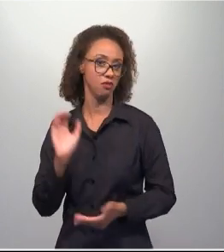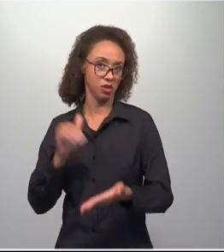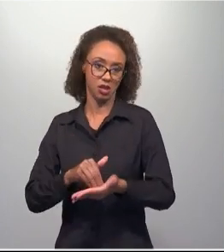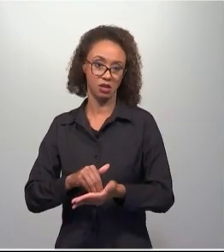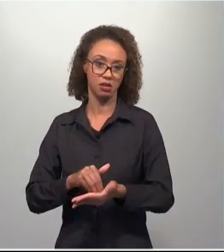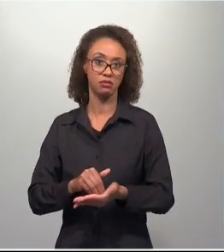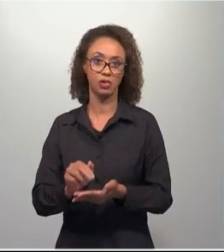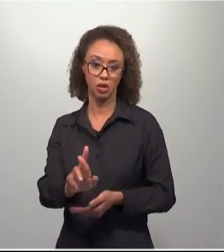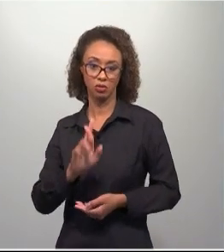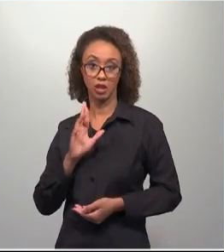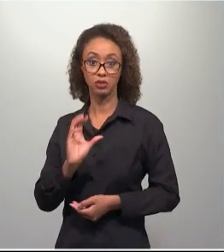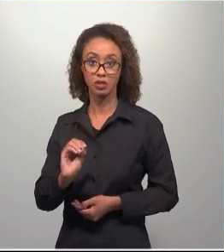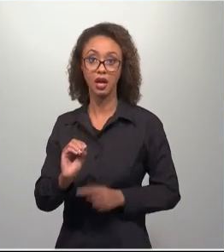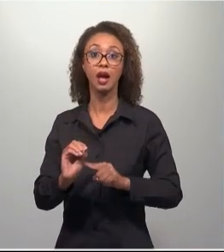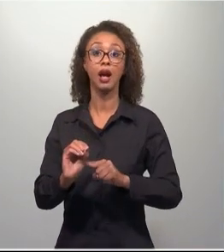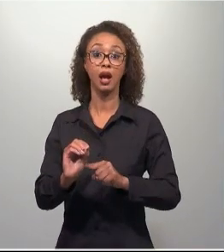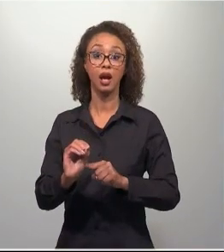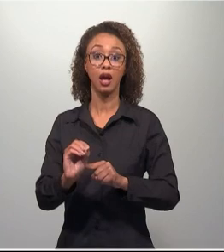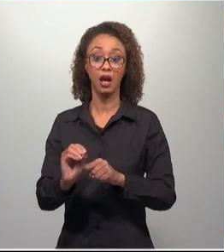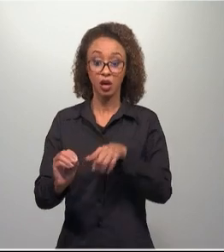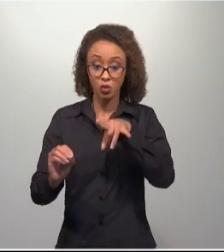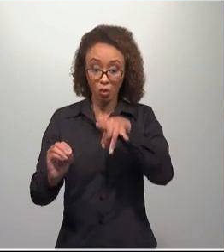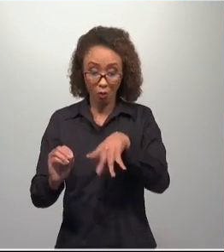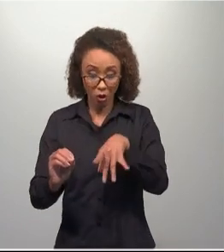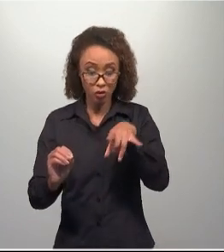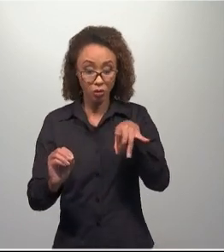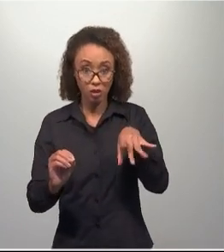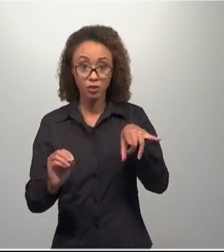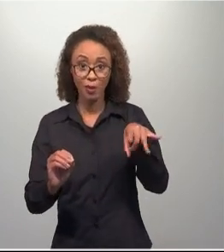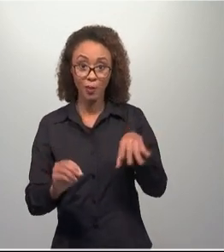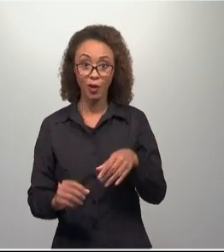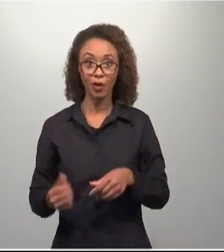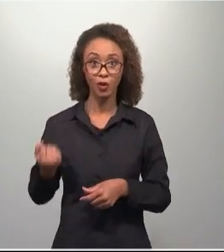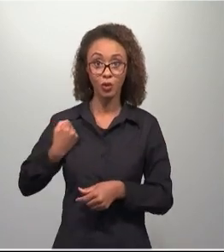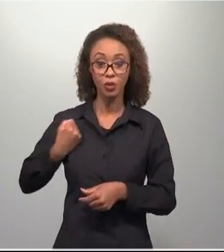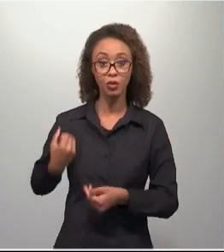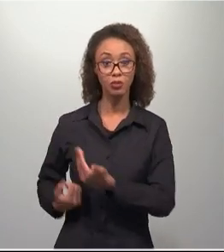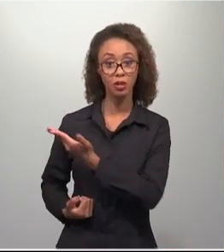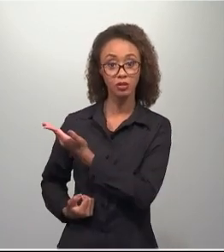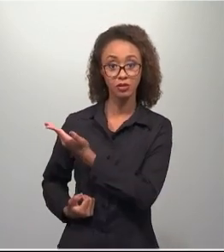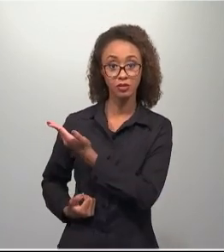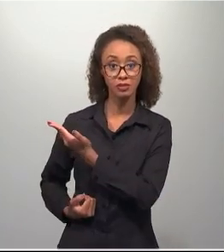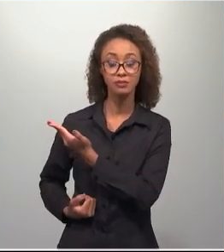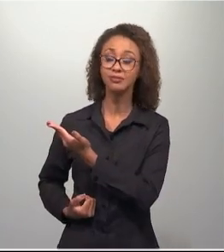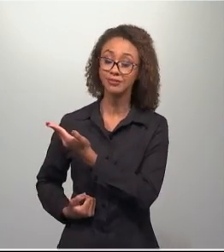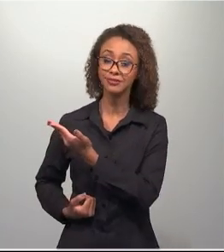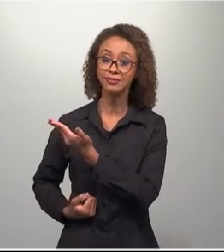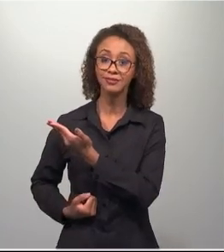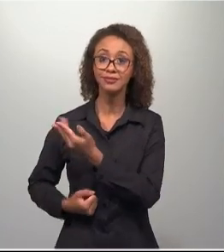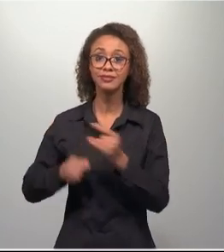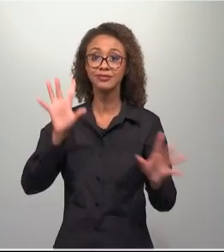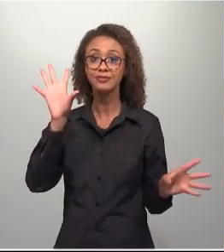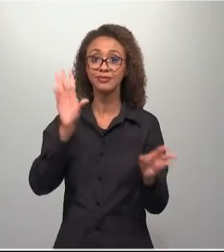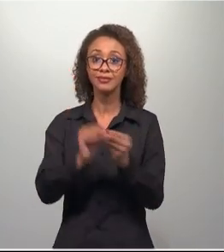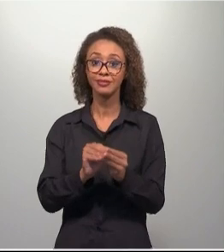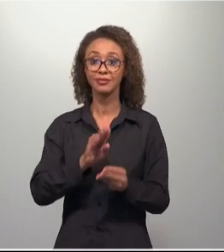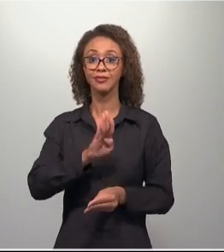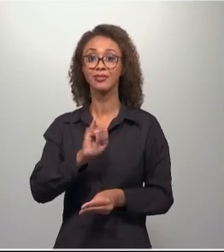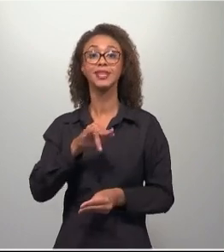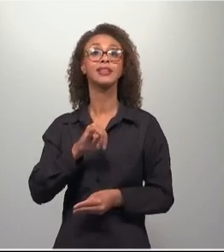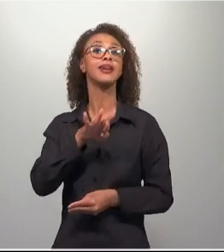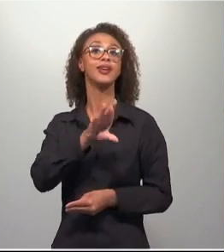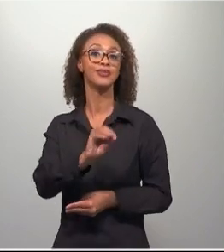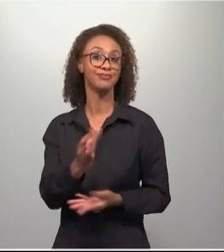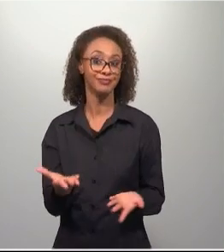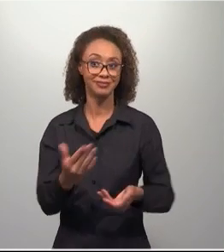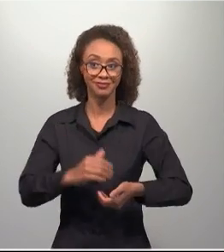ea partir daí pega os restos do último para o primeiro até a o fim para poder ter o número